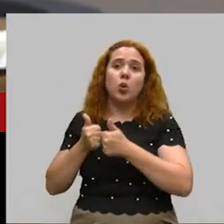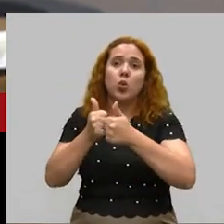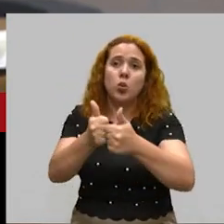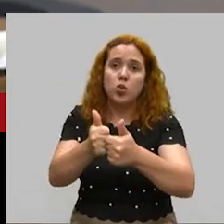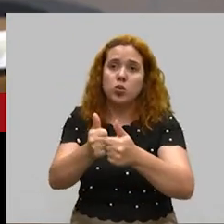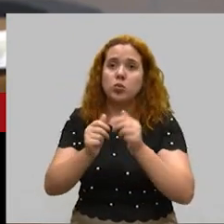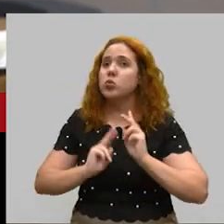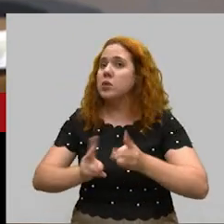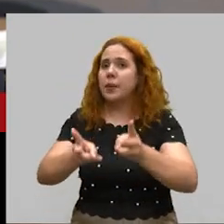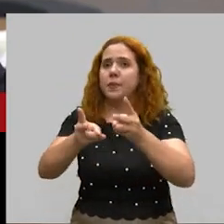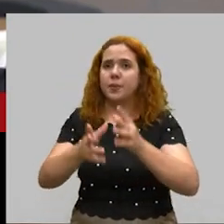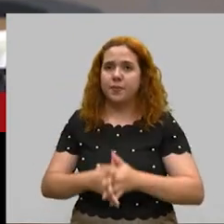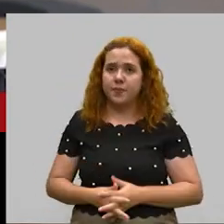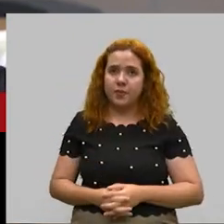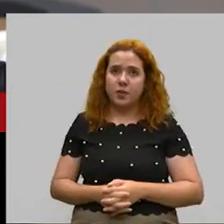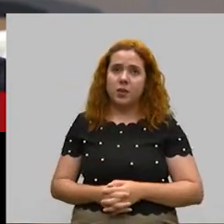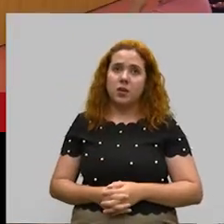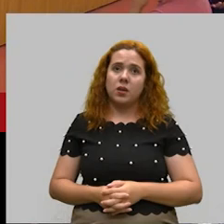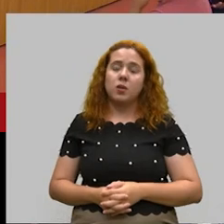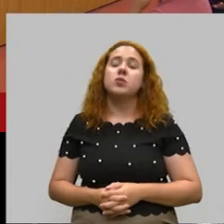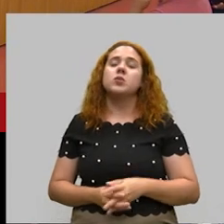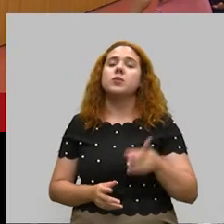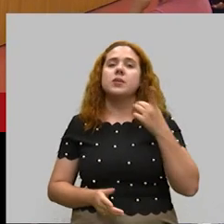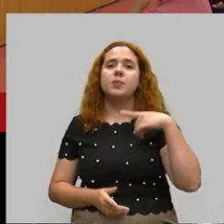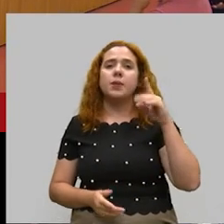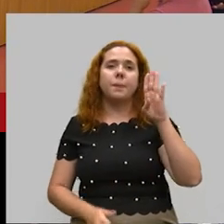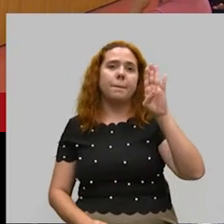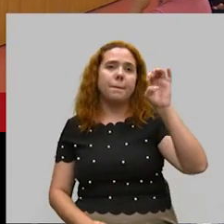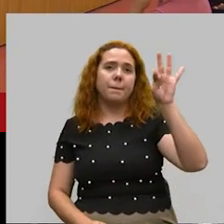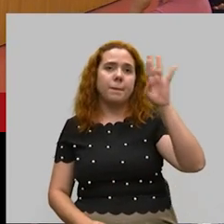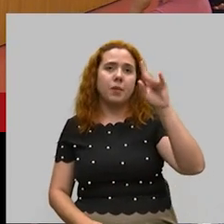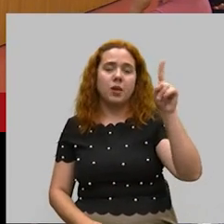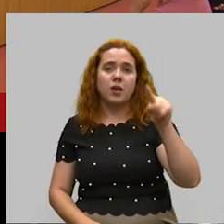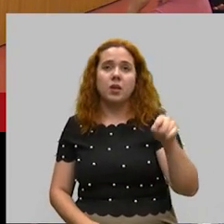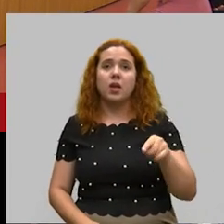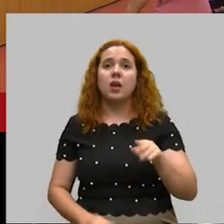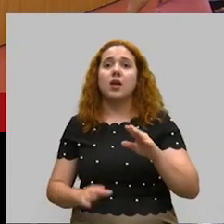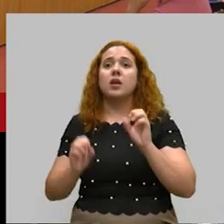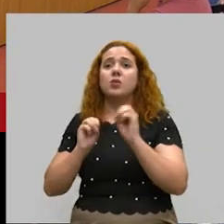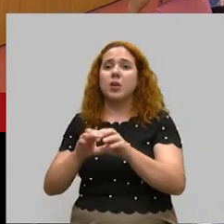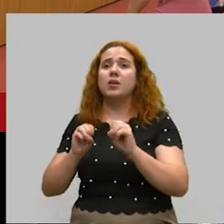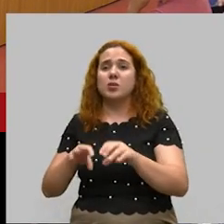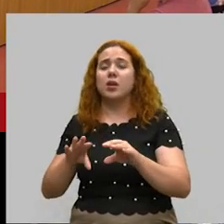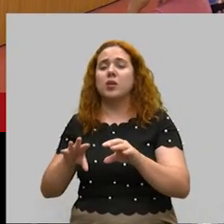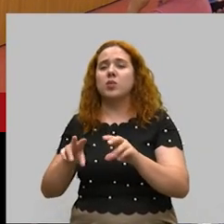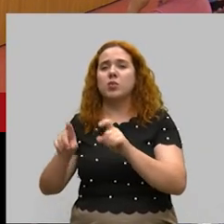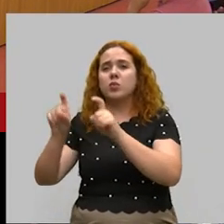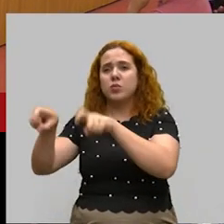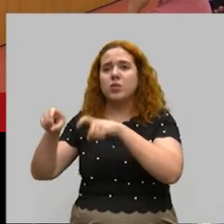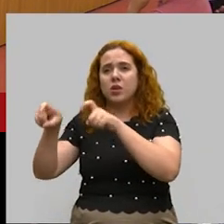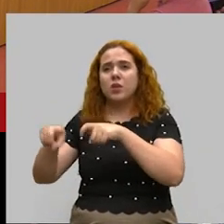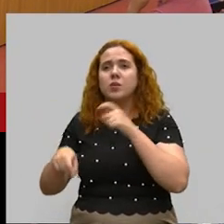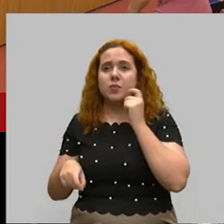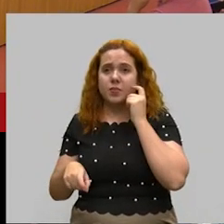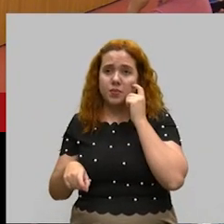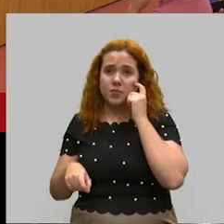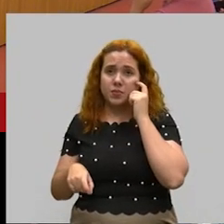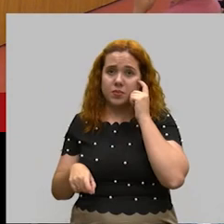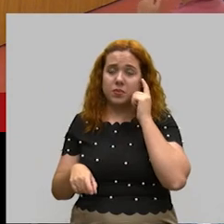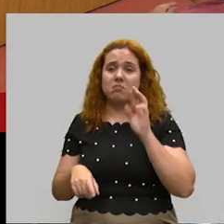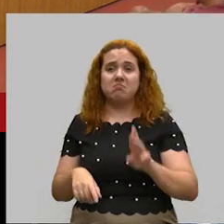todo por isso deputada Beatriz a educação do campo que não tá aqui hoje com nenhum